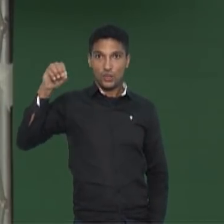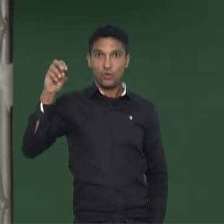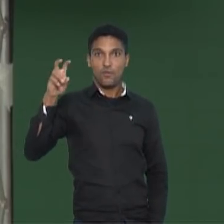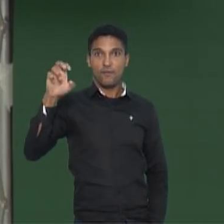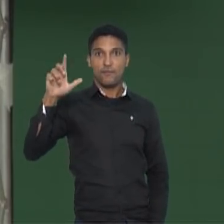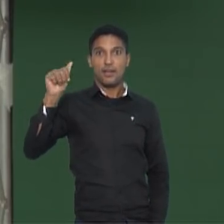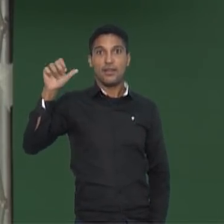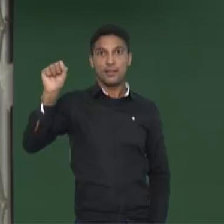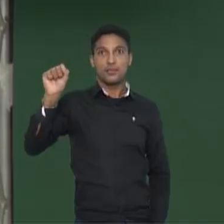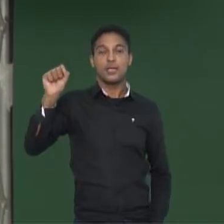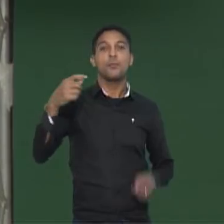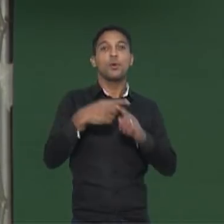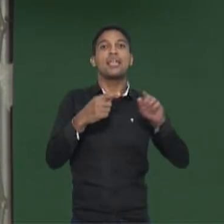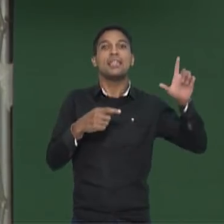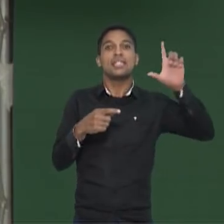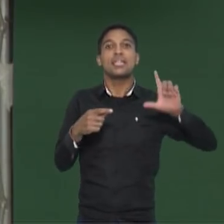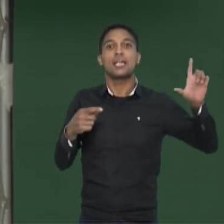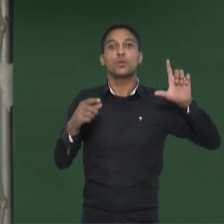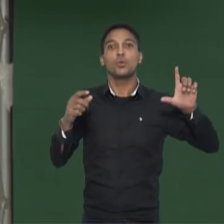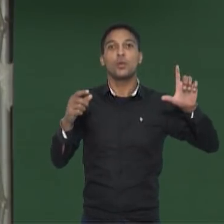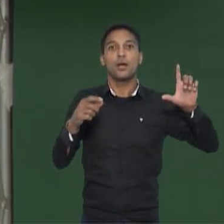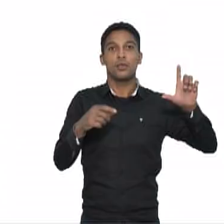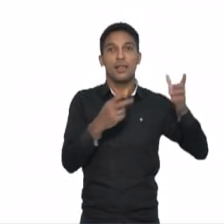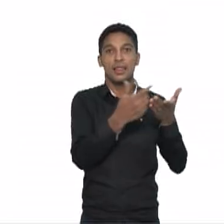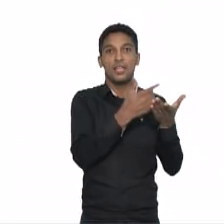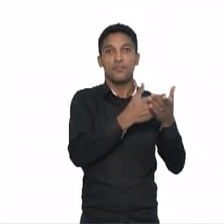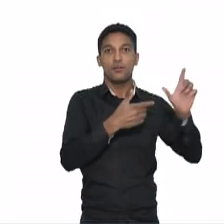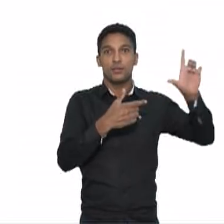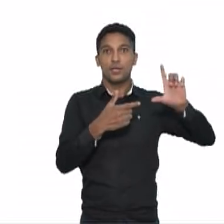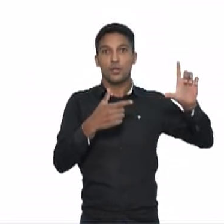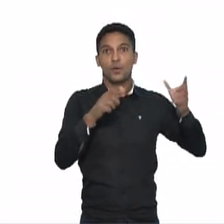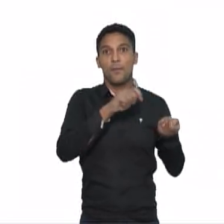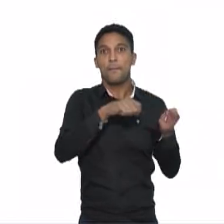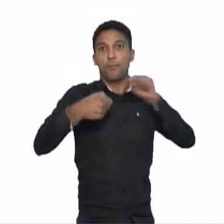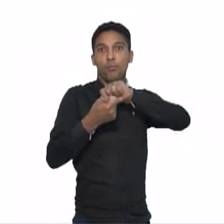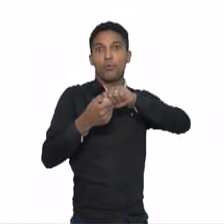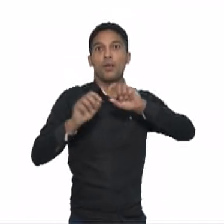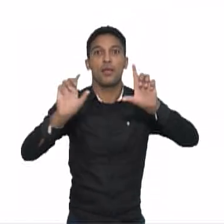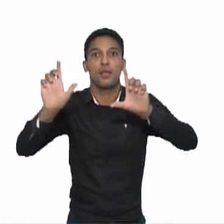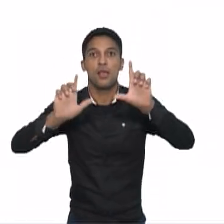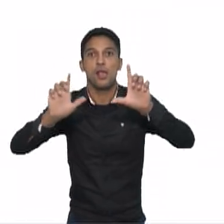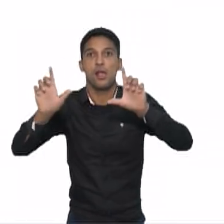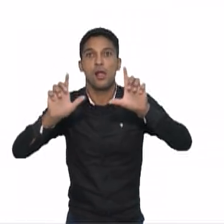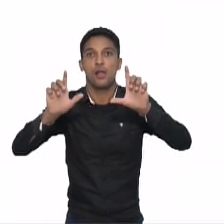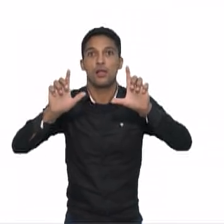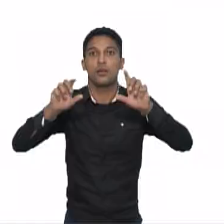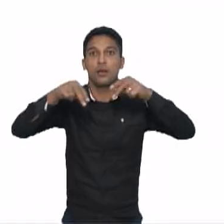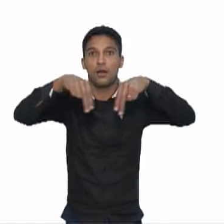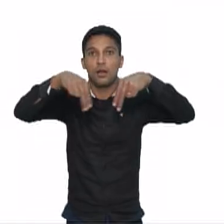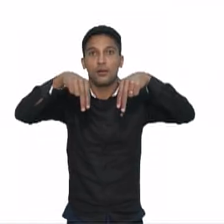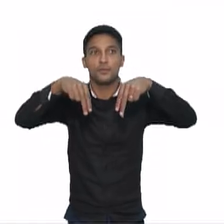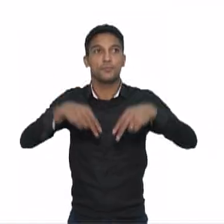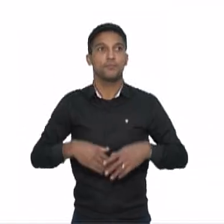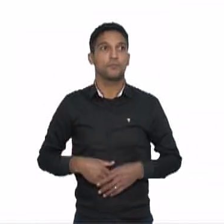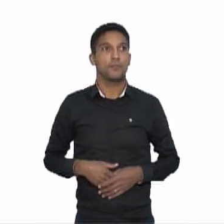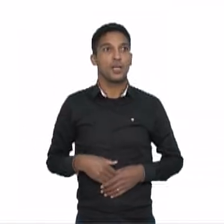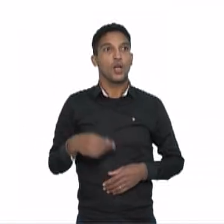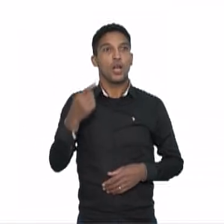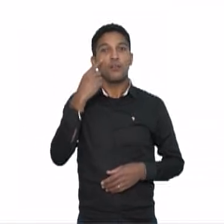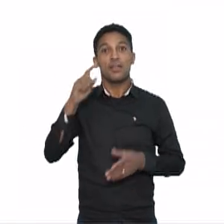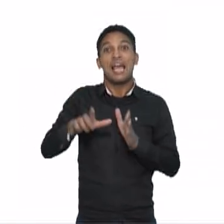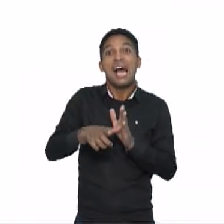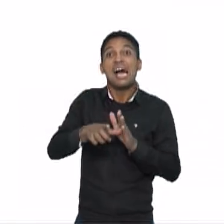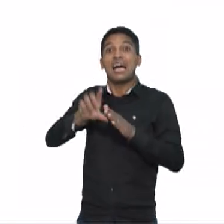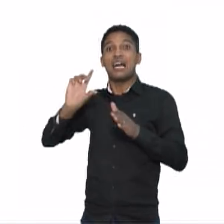acaba usando para as telenovelas também. Sobre os antecessores das telenovelas, como se diz no Brasil, pode-se afirmar